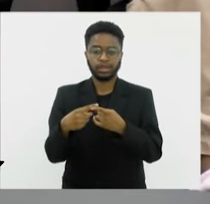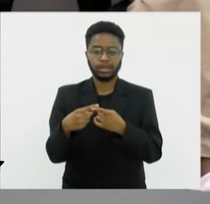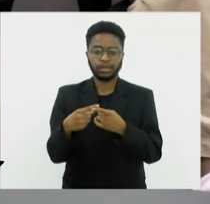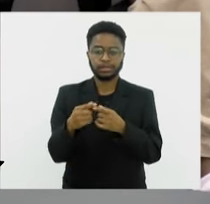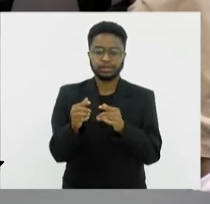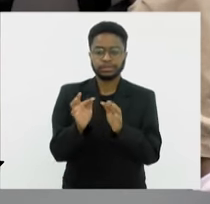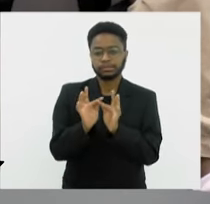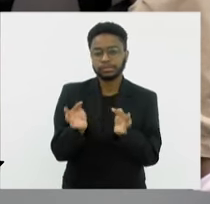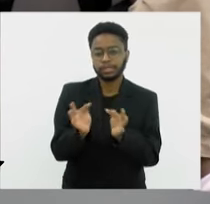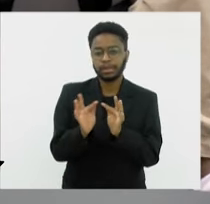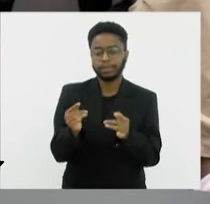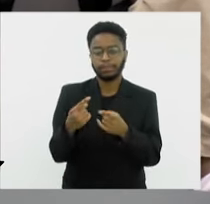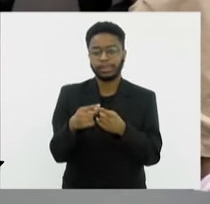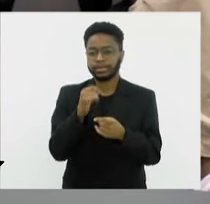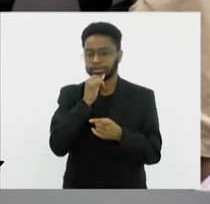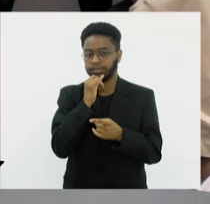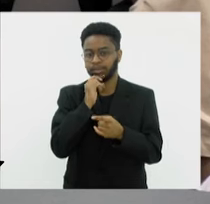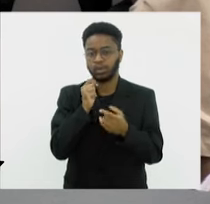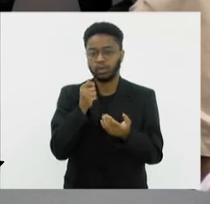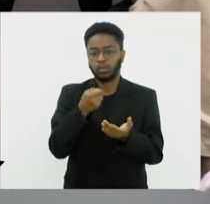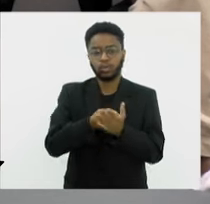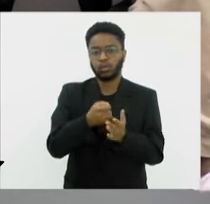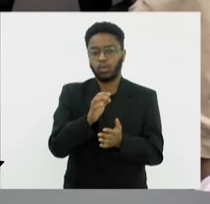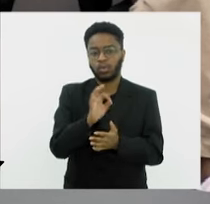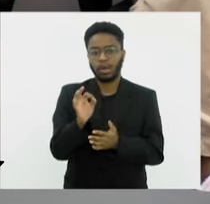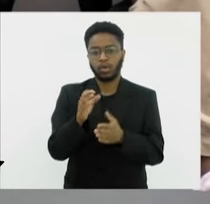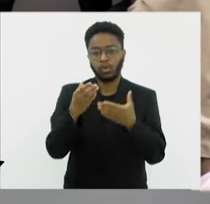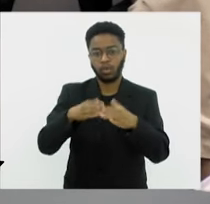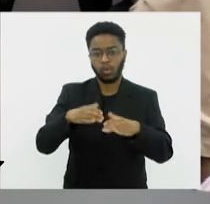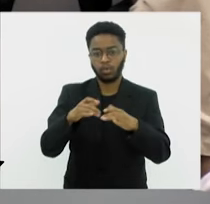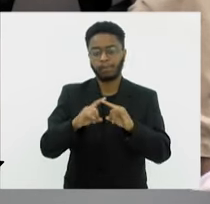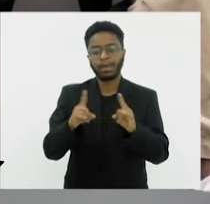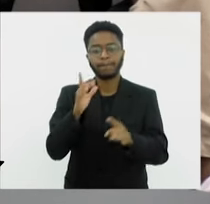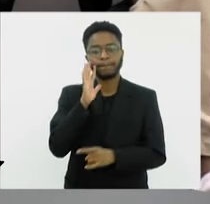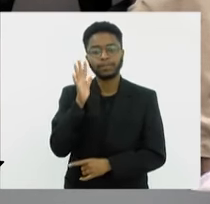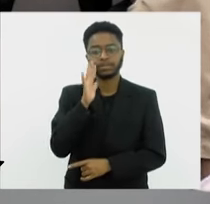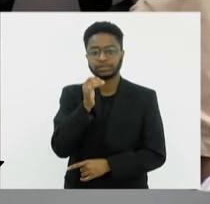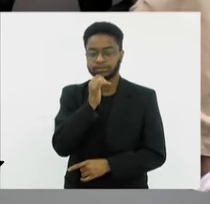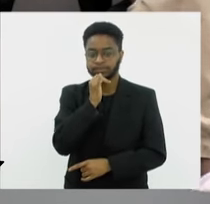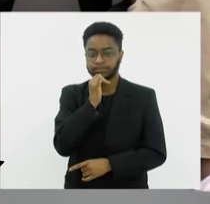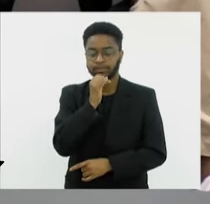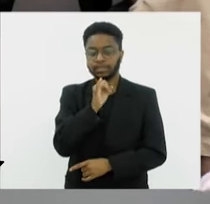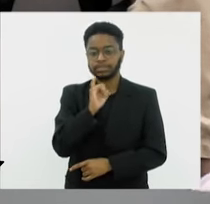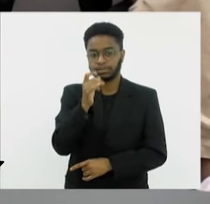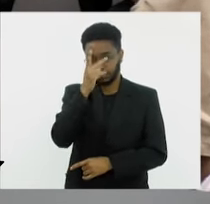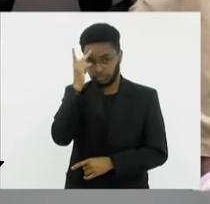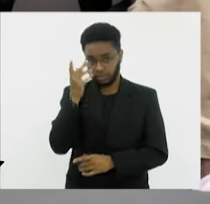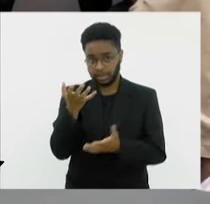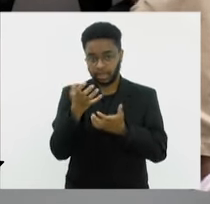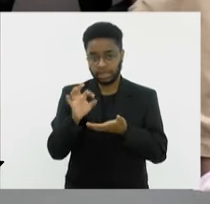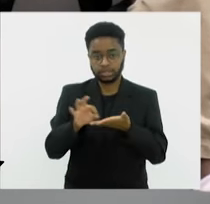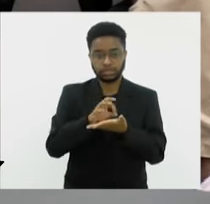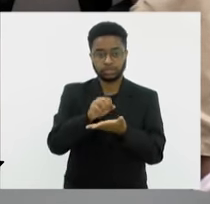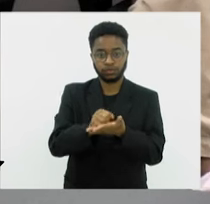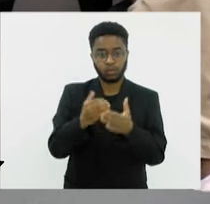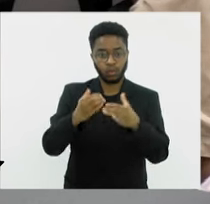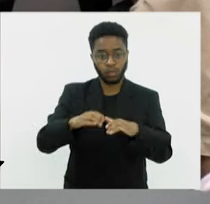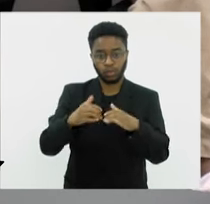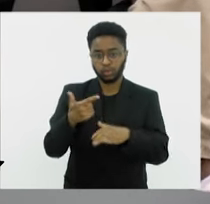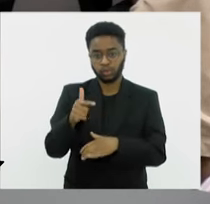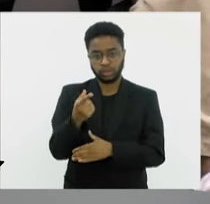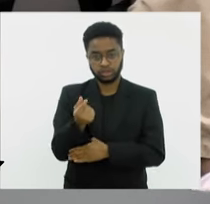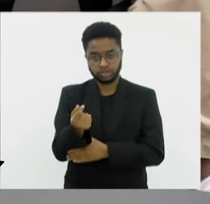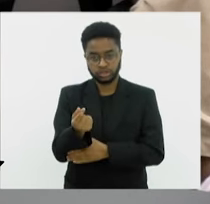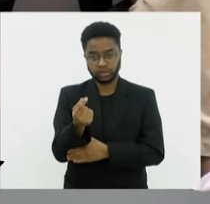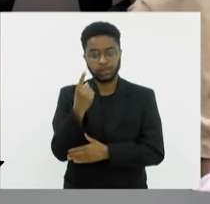Nesse caso, é isenção em concurso. Mas você imagina a situação onde ele vai se aplicar. A pessoa quer se inscrever num concurso, não tem dinheiro. Ela vai